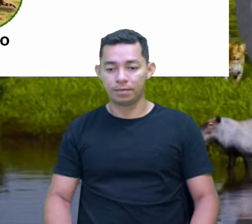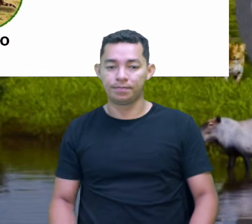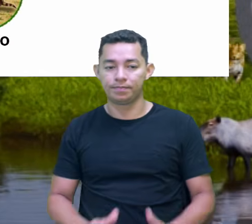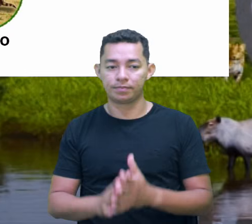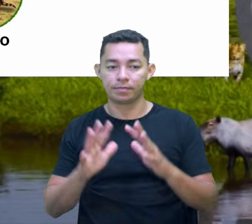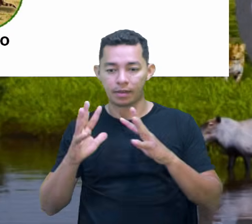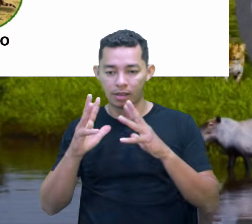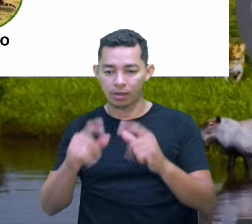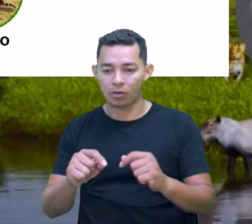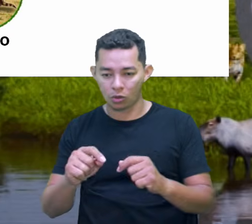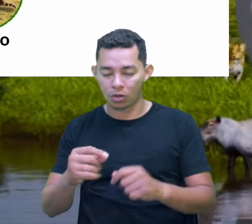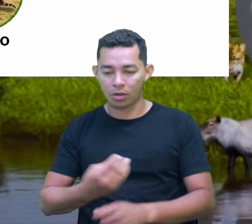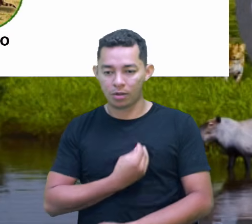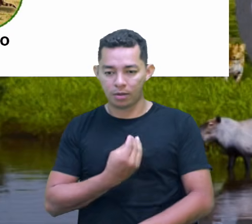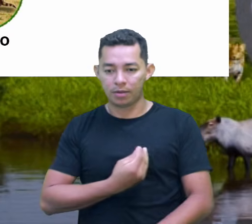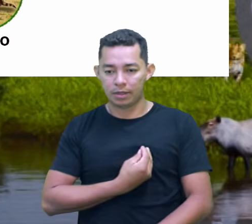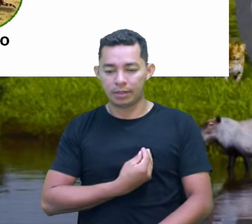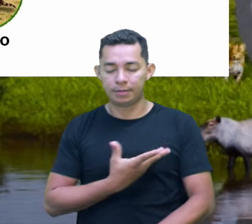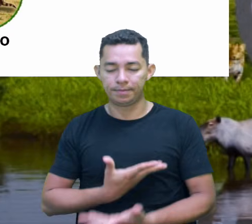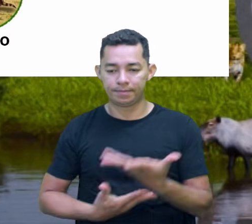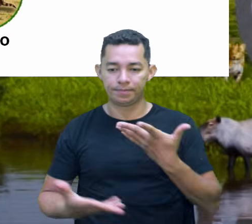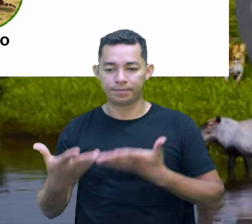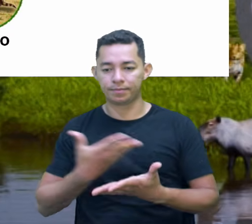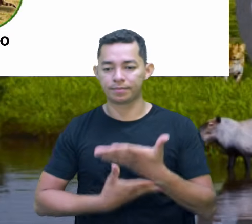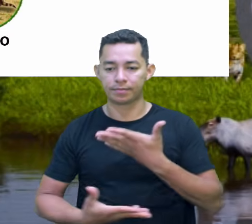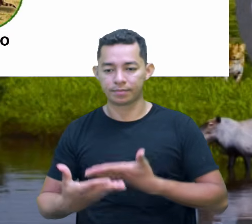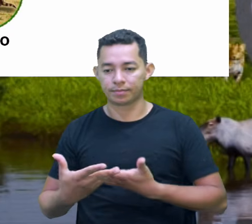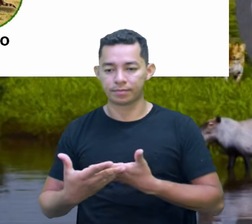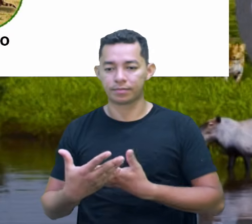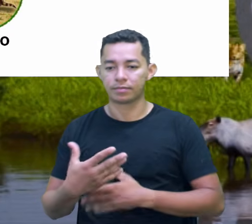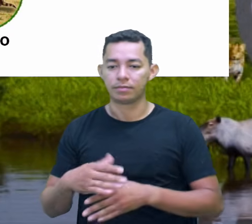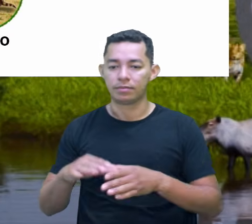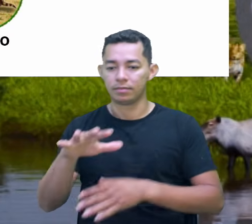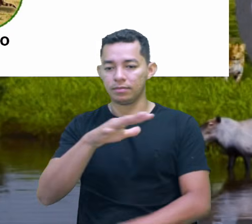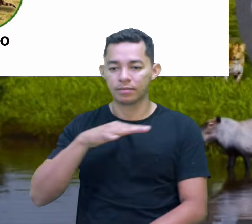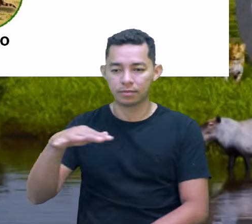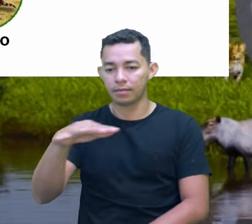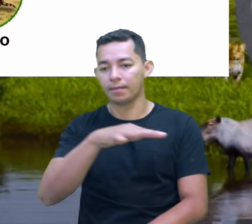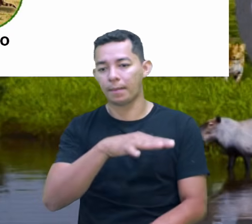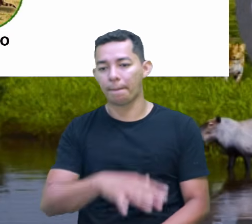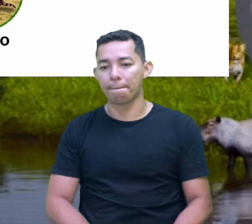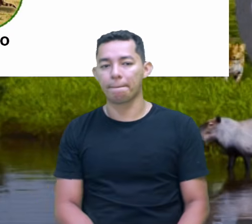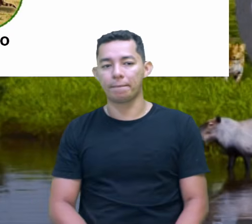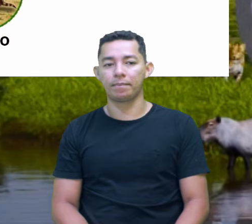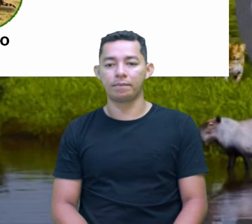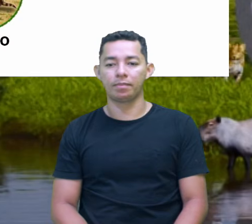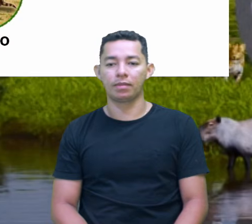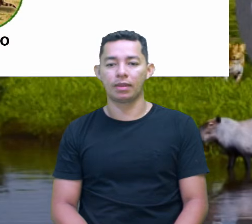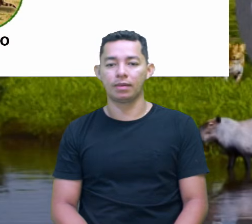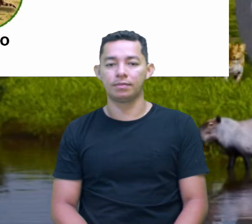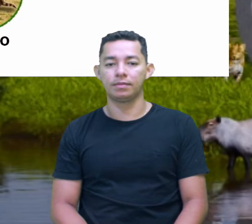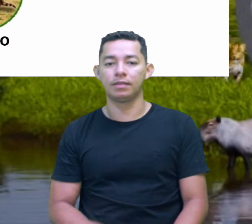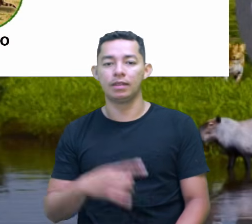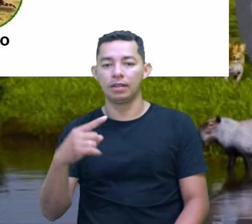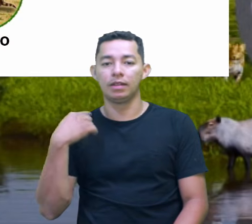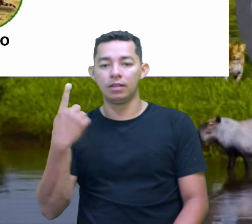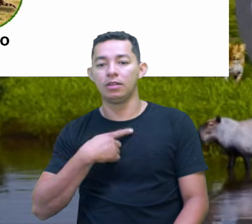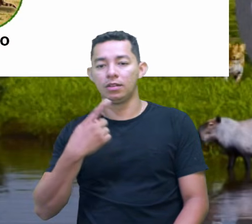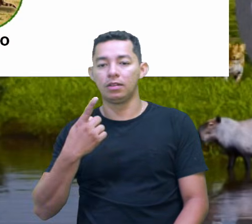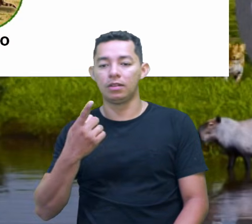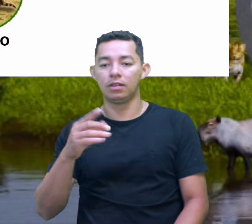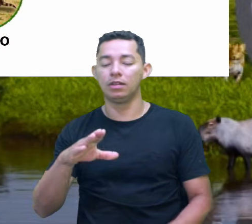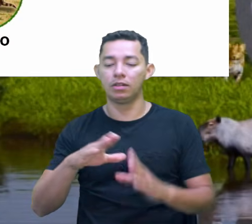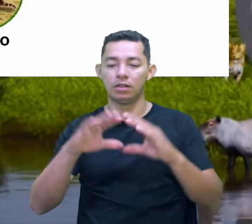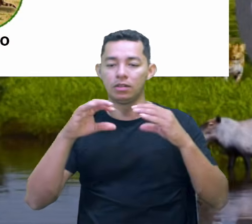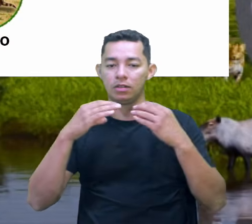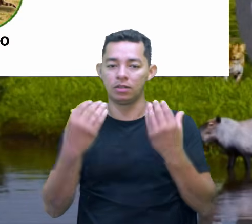todos os seres vivos se relacionam com o ambiente. Logo, se nós não cuidarmos do meio ambiente,